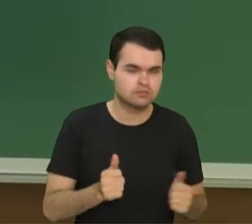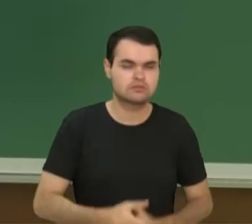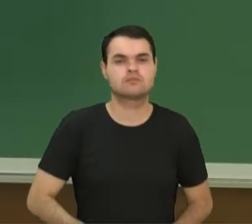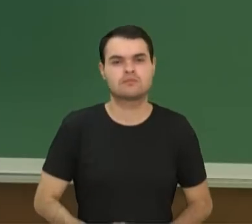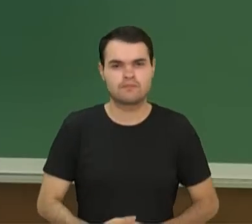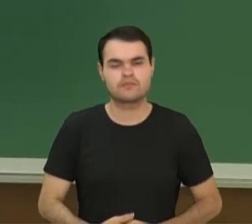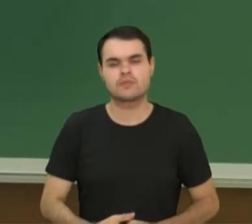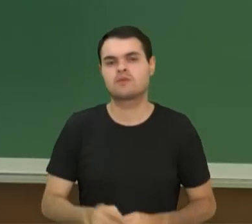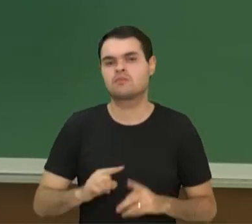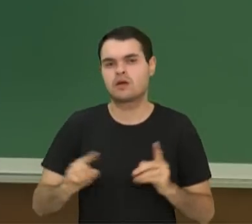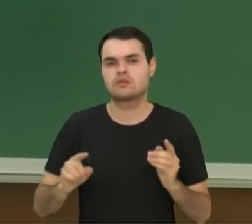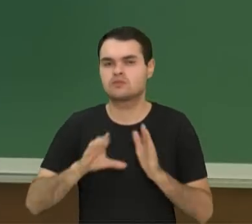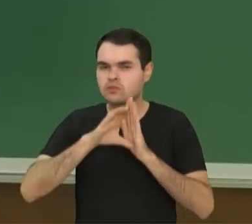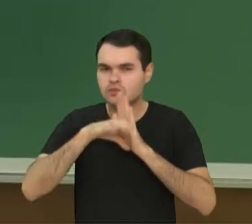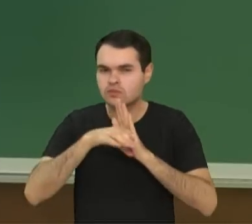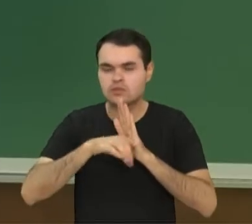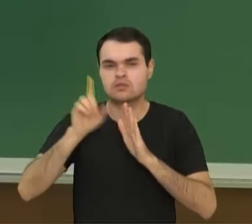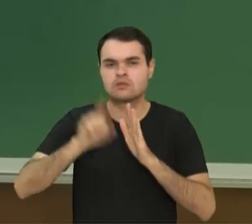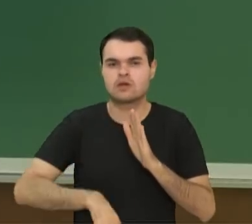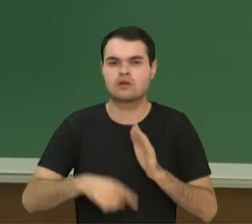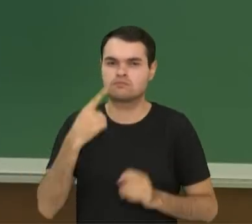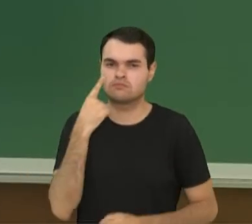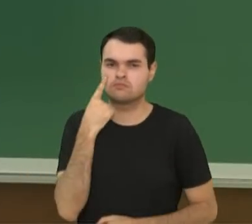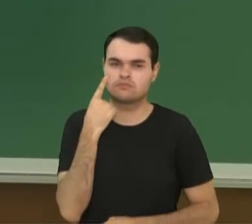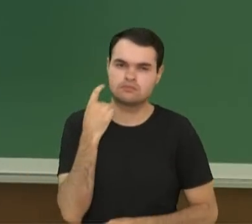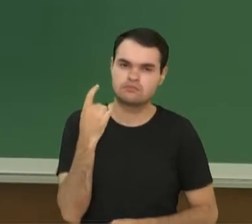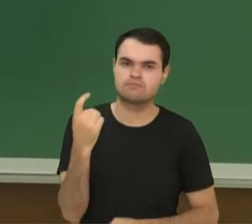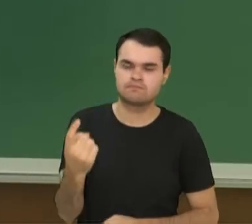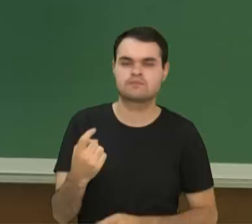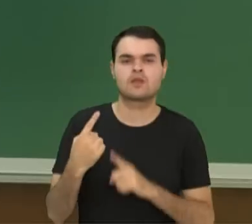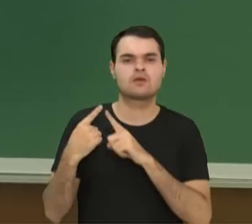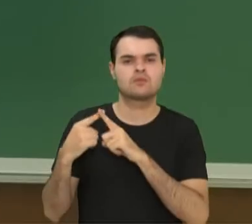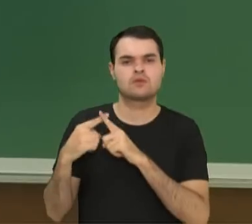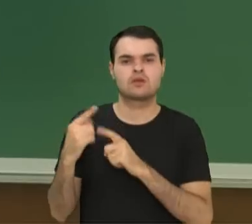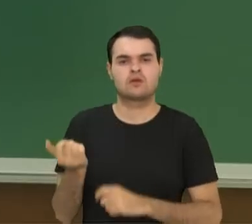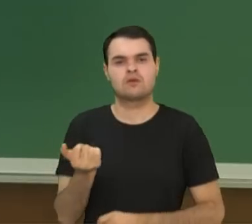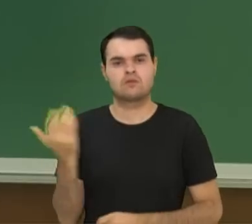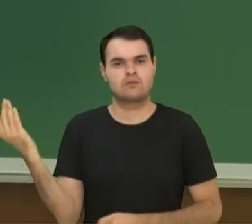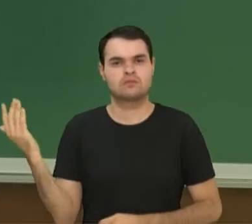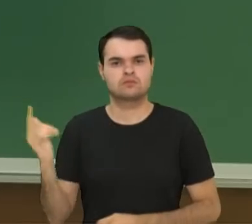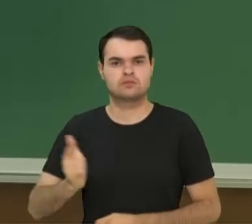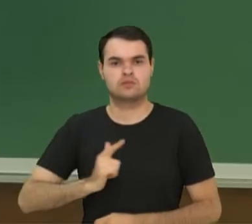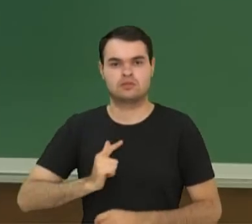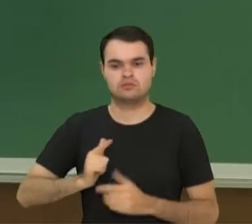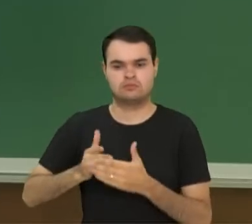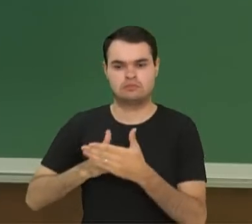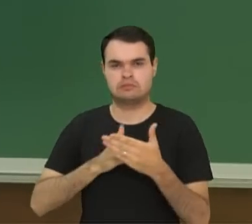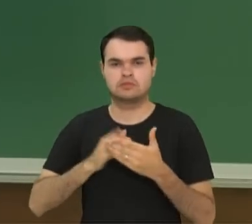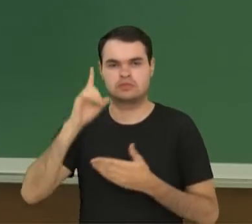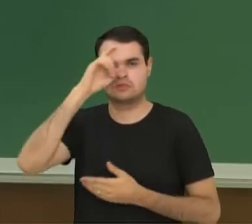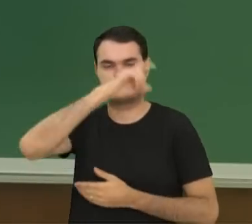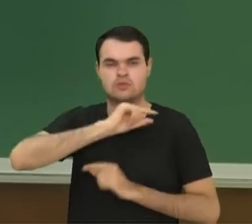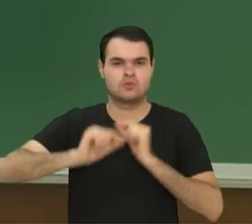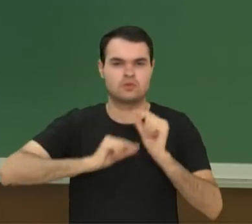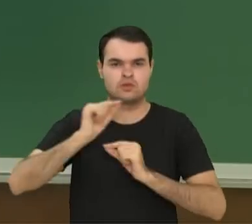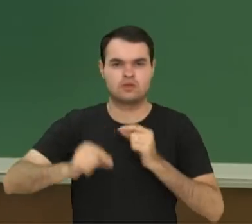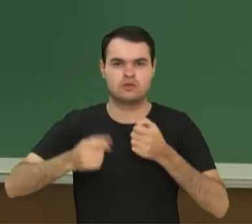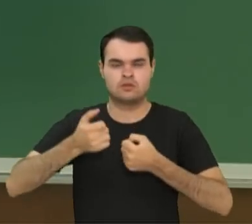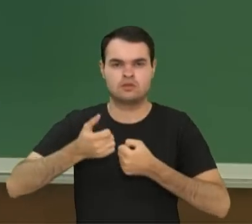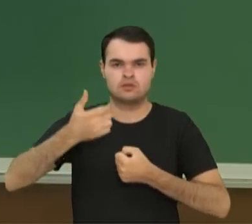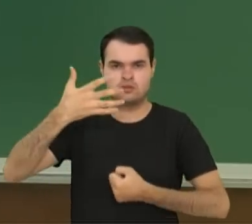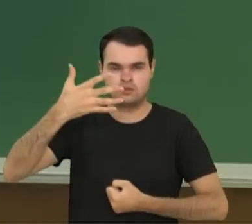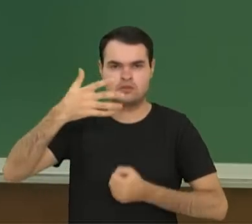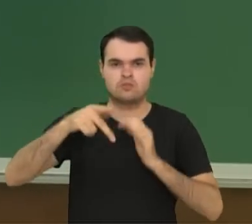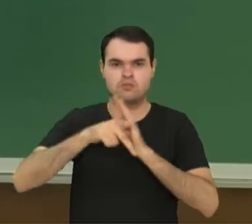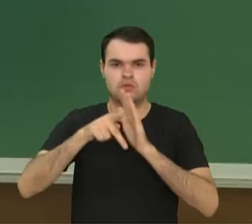Mas esse conceito é um conceito bastante interessante e que alguns têm bastante dificuldade, que é a potência com